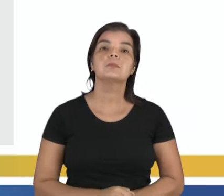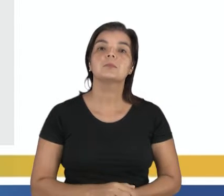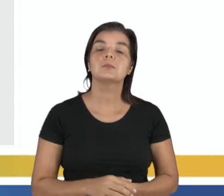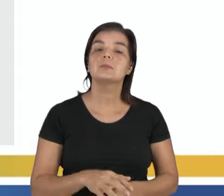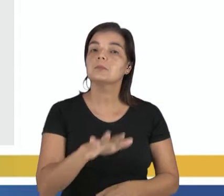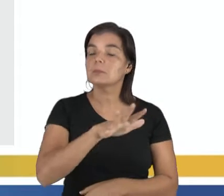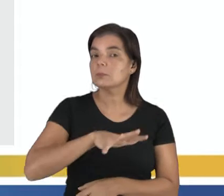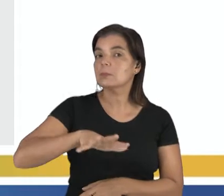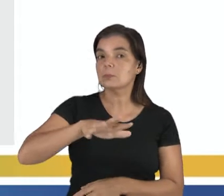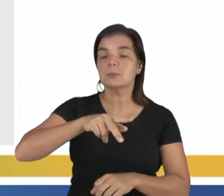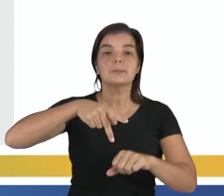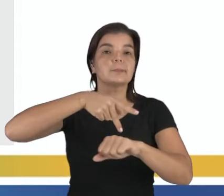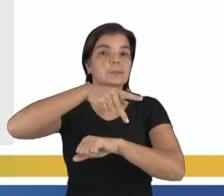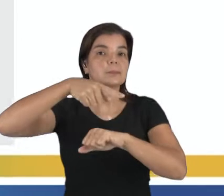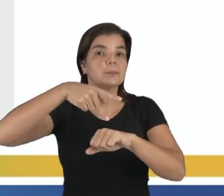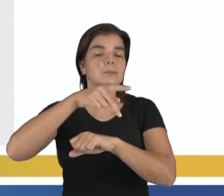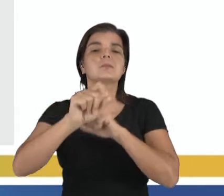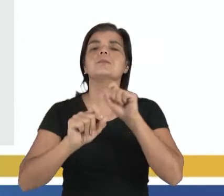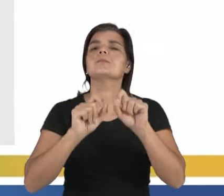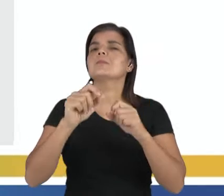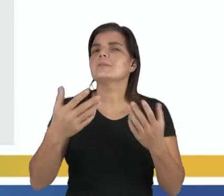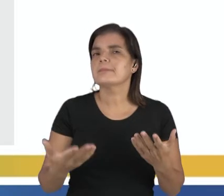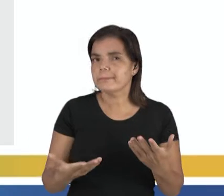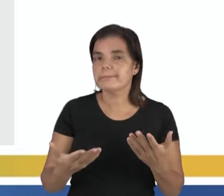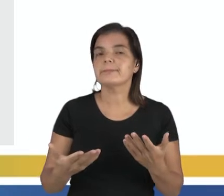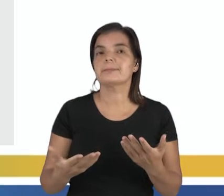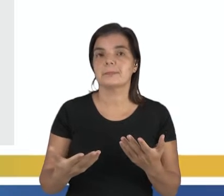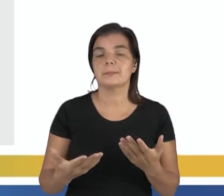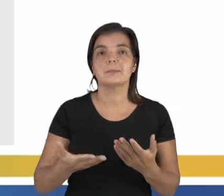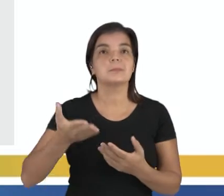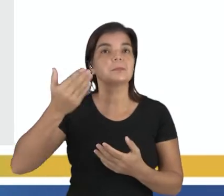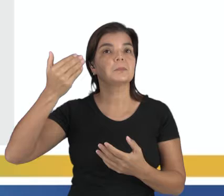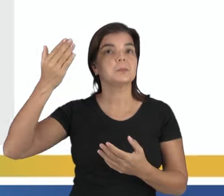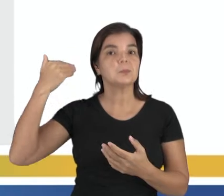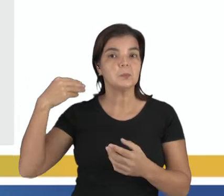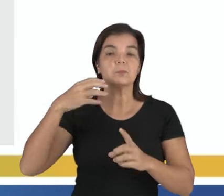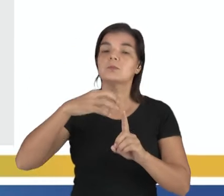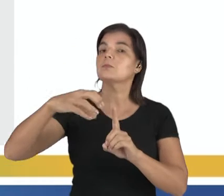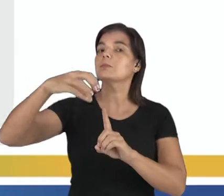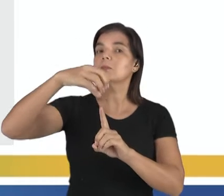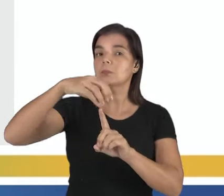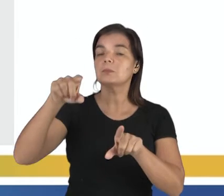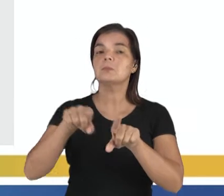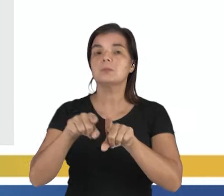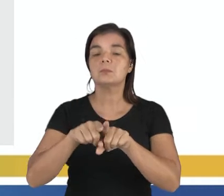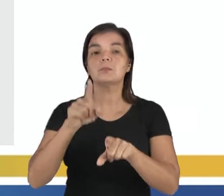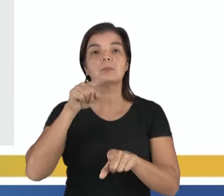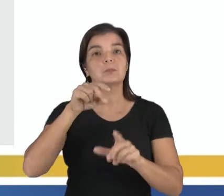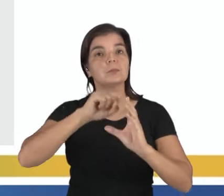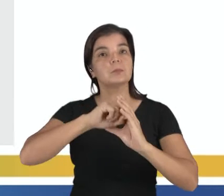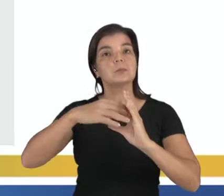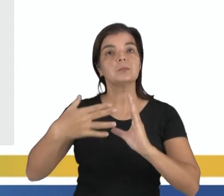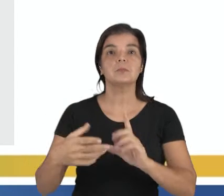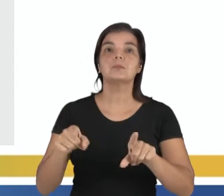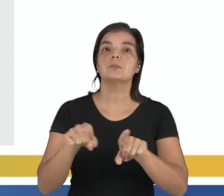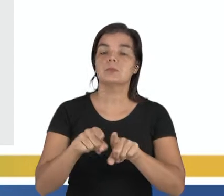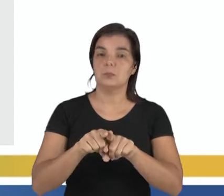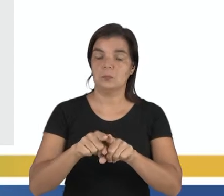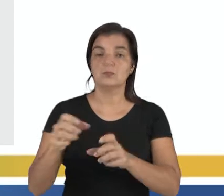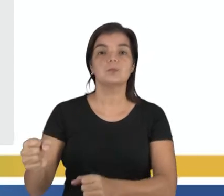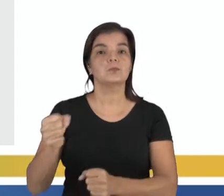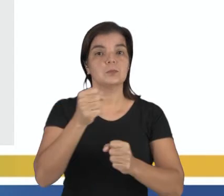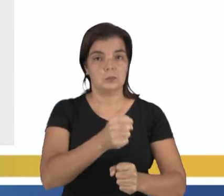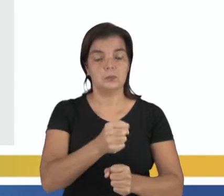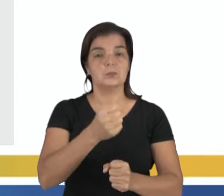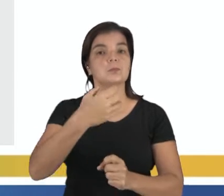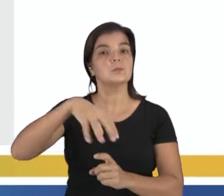maioria, então, desses países, né? O que era, então, esse antigo regime que a gente chama? Ele era caracterizado por um poder absoluto